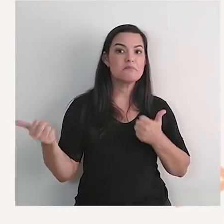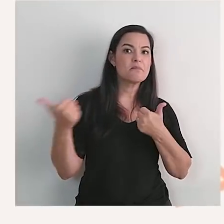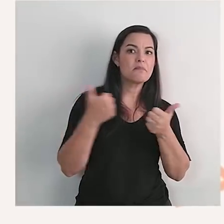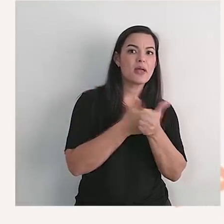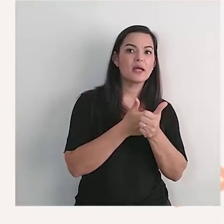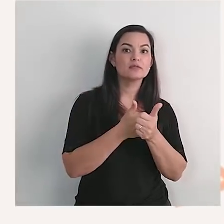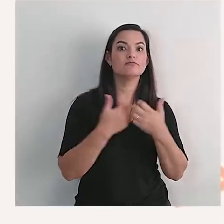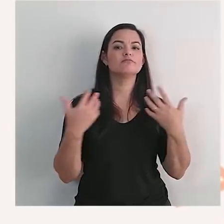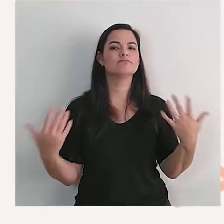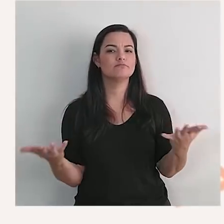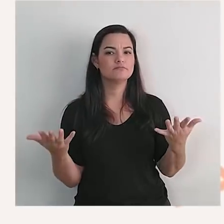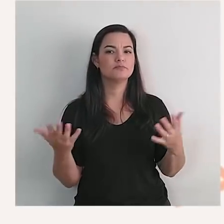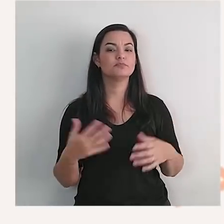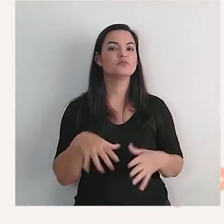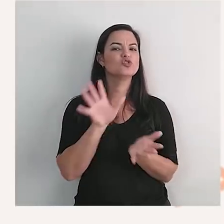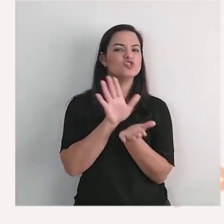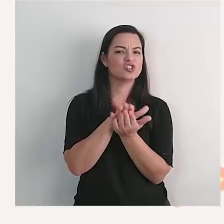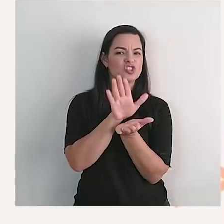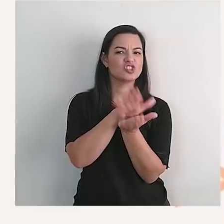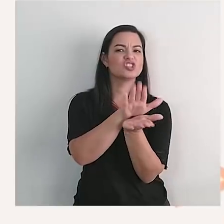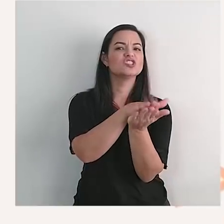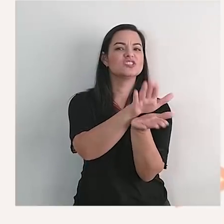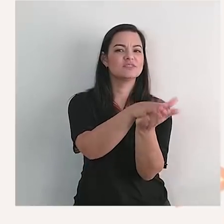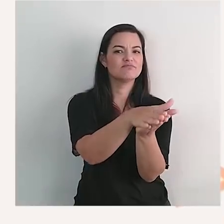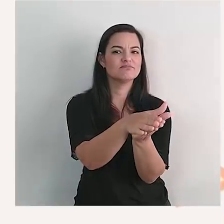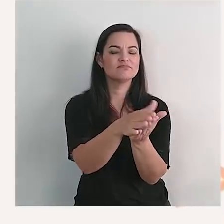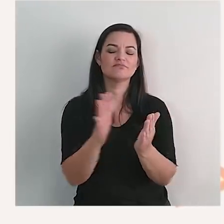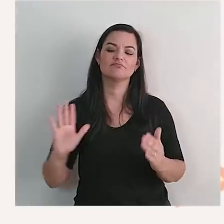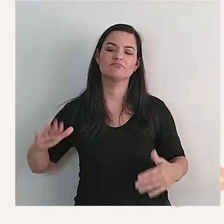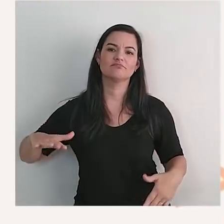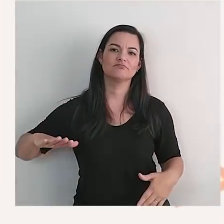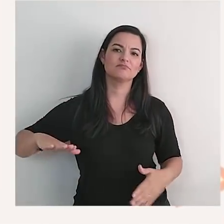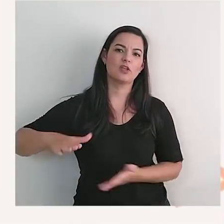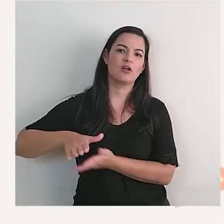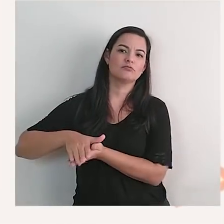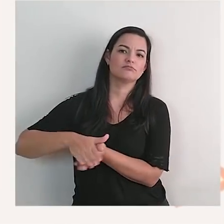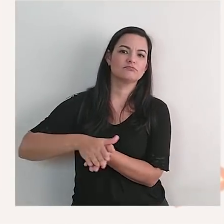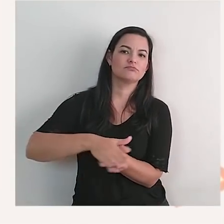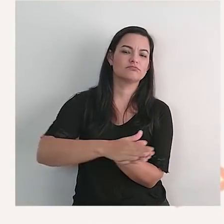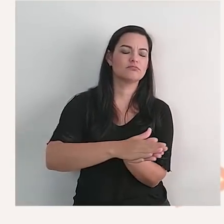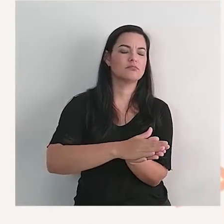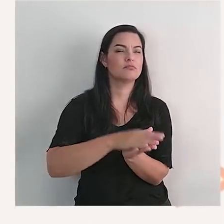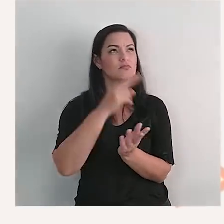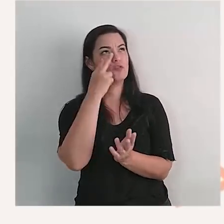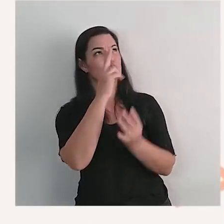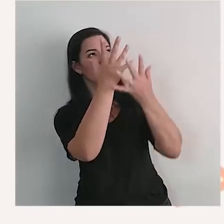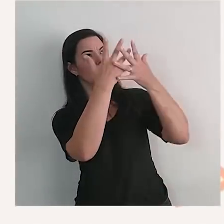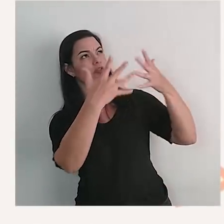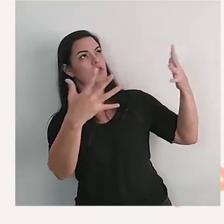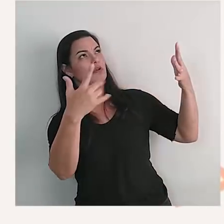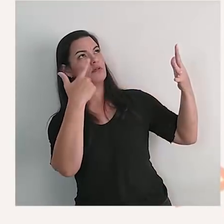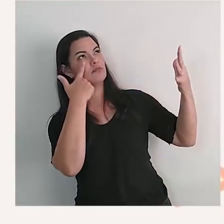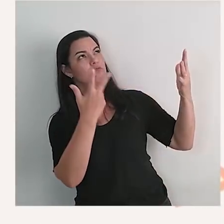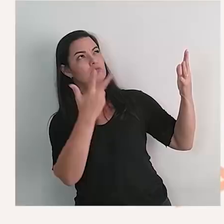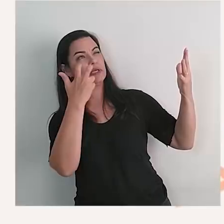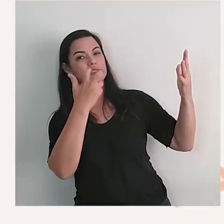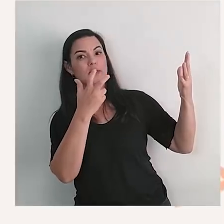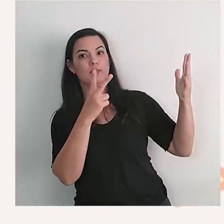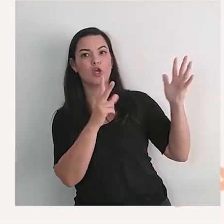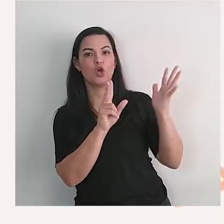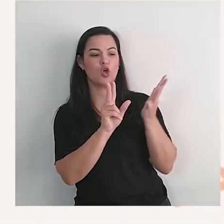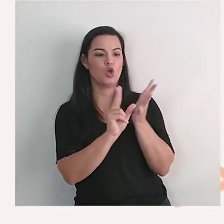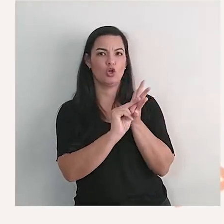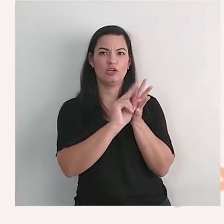Um jacaré. Apareceu um jacaré e ele olhou para a teia de aranha, viu o grilo